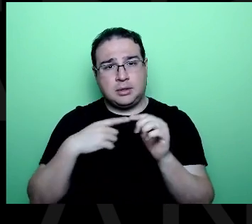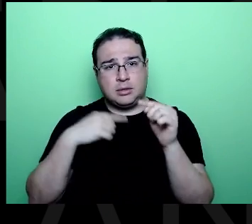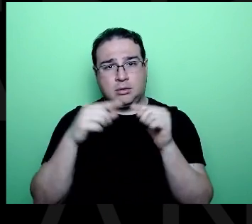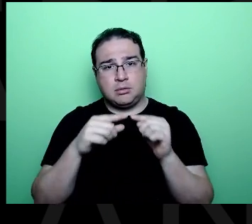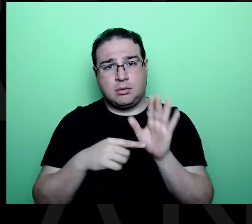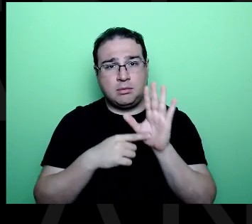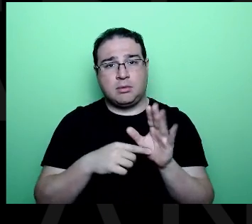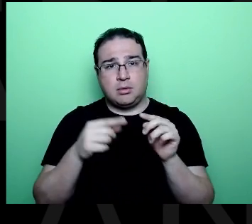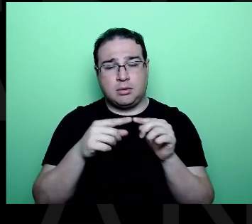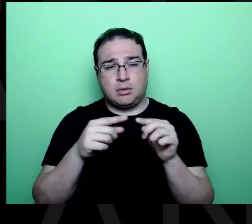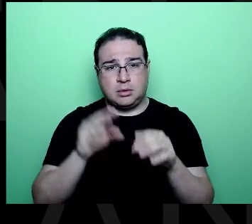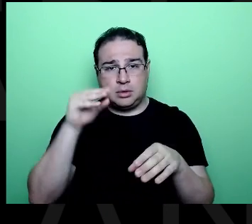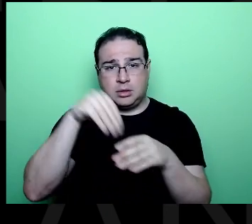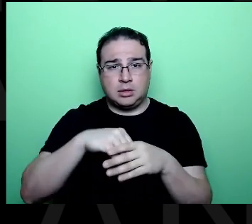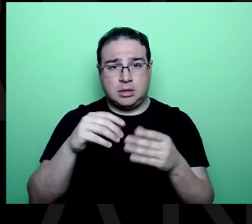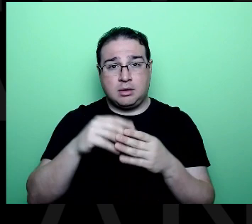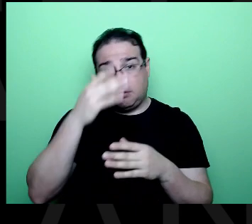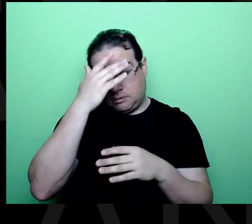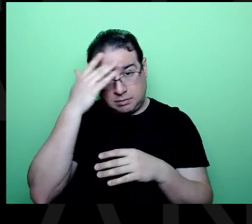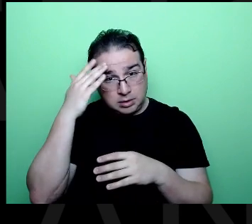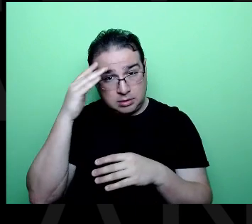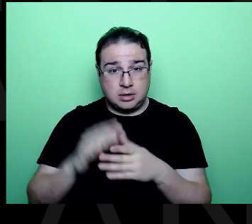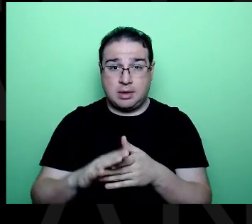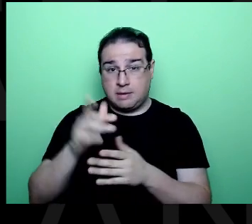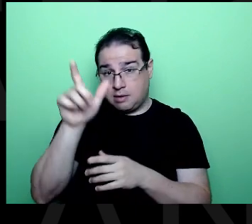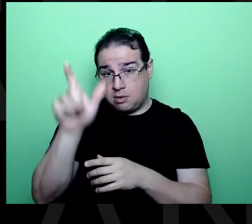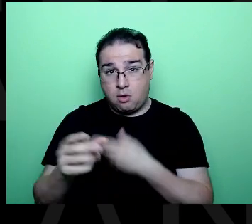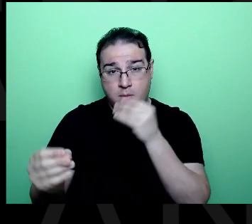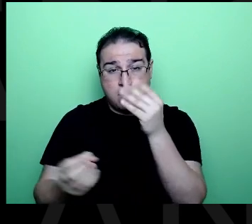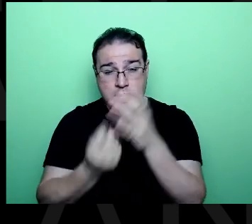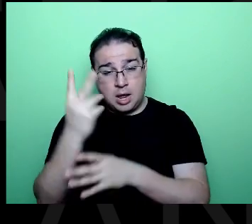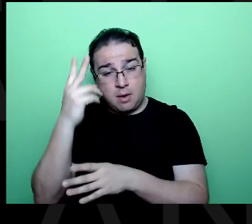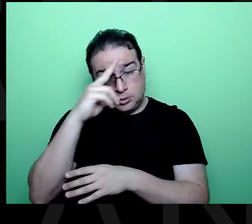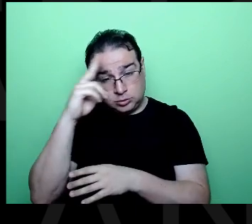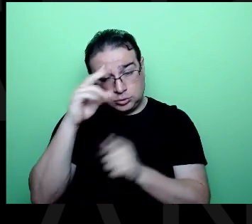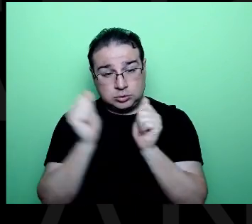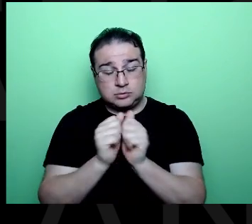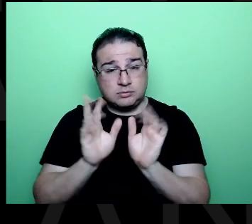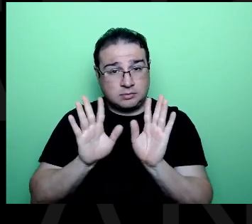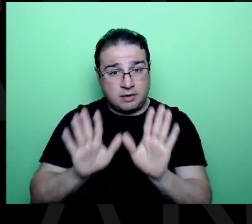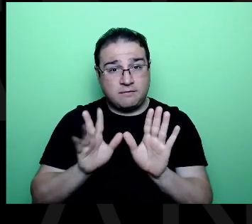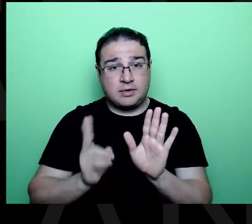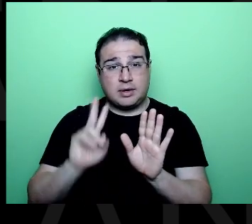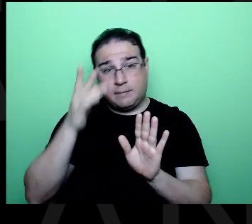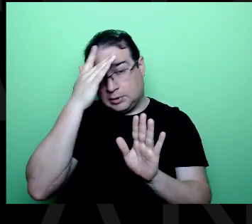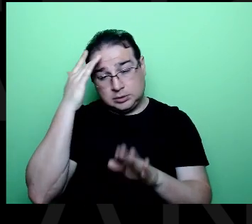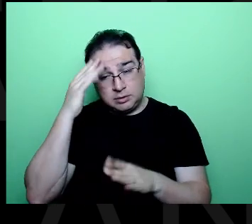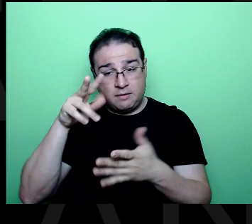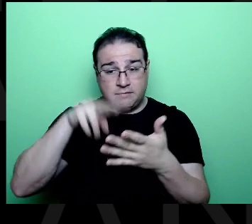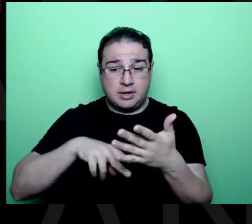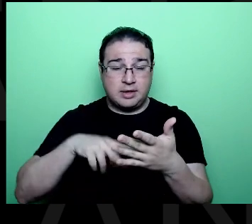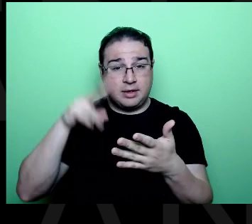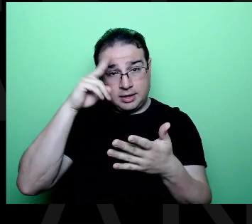de entrar na vida de um personagem grande, de criar uma história que vai ficar aí, que as pessoas para frente vão